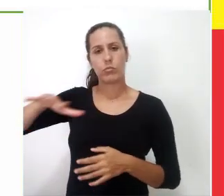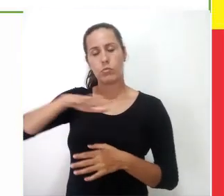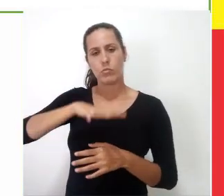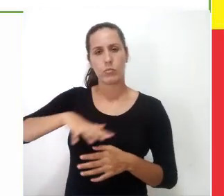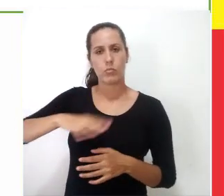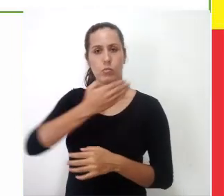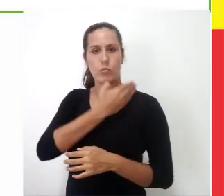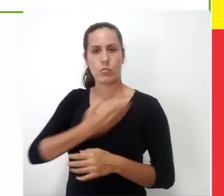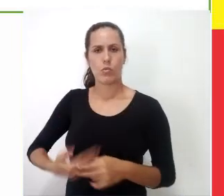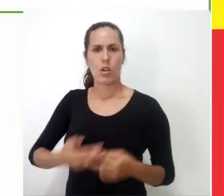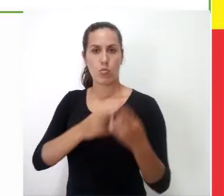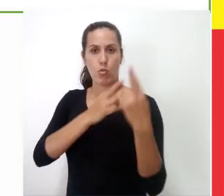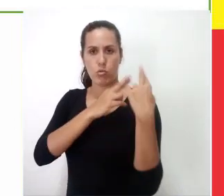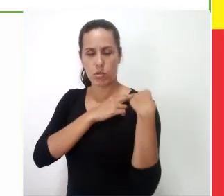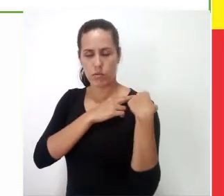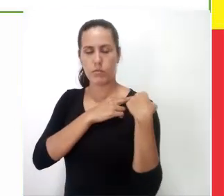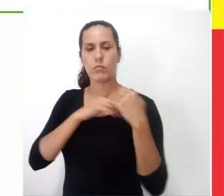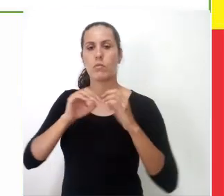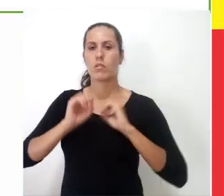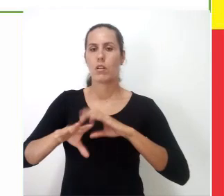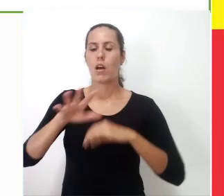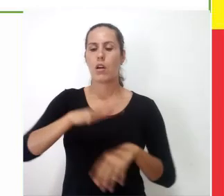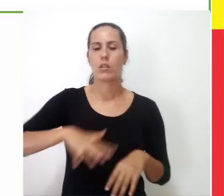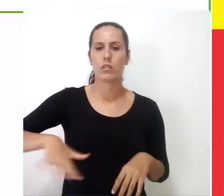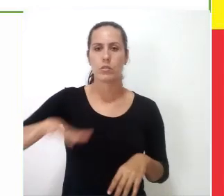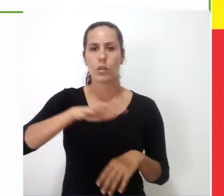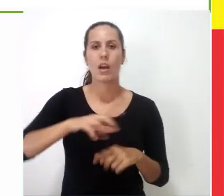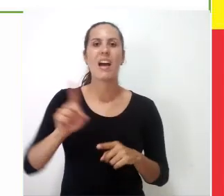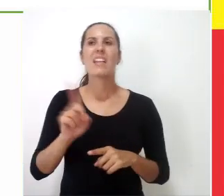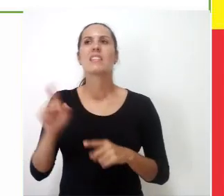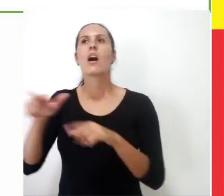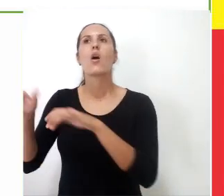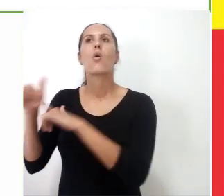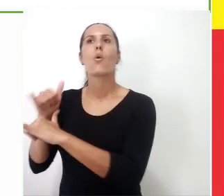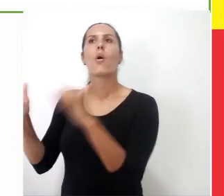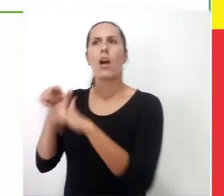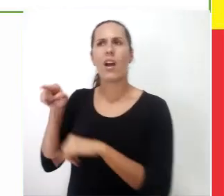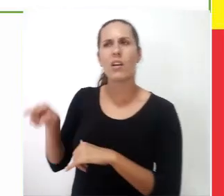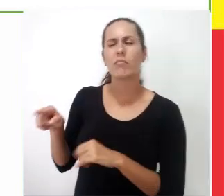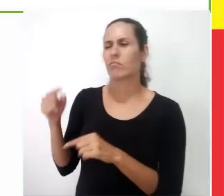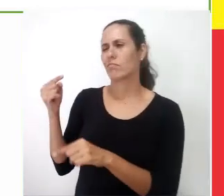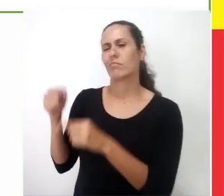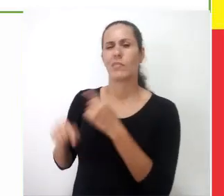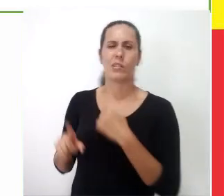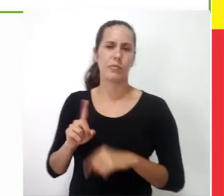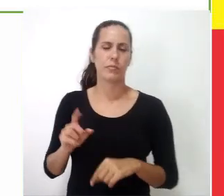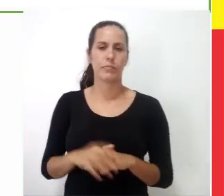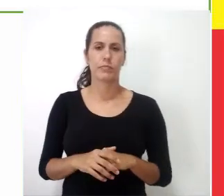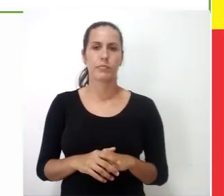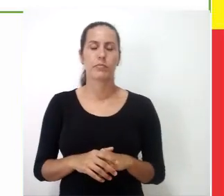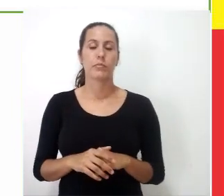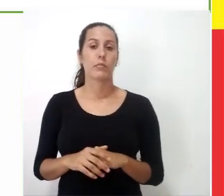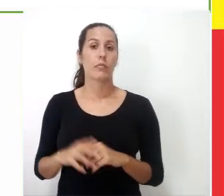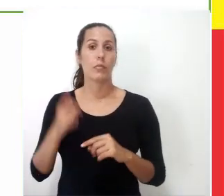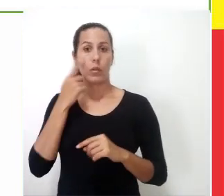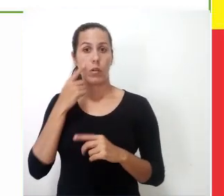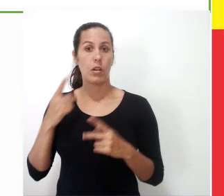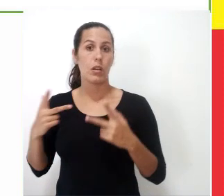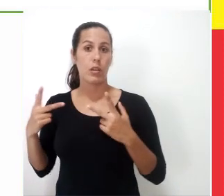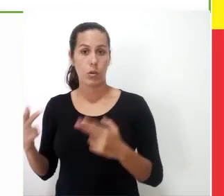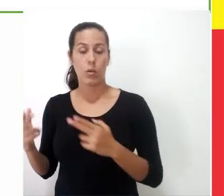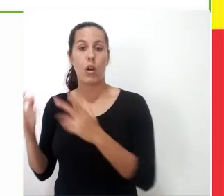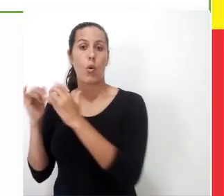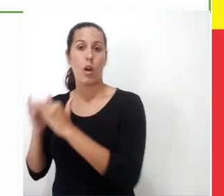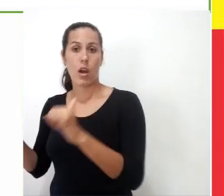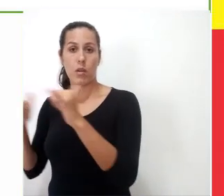Veja, assim como a imprensa é responsável pelos seus próprios sigilos, as autoridades